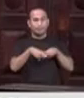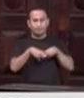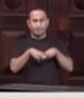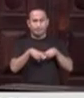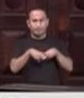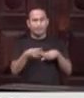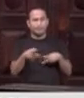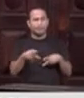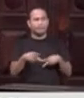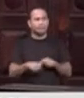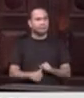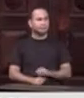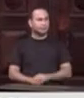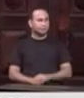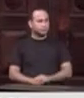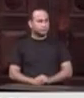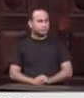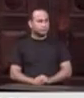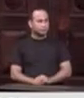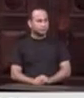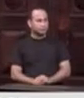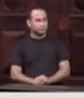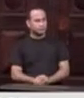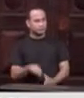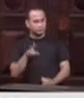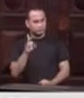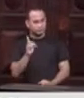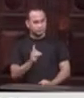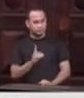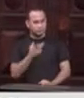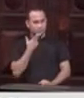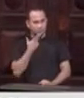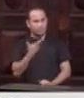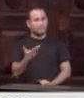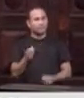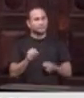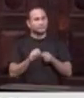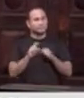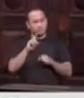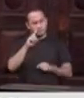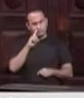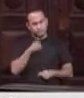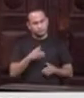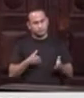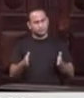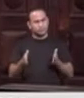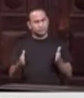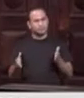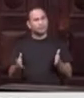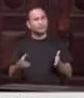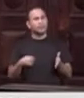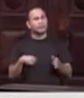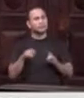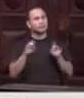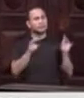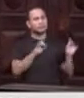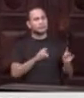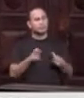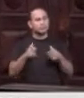oficiais de justiça, quando vão cumprir mandados, especialmente em